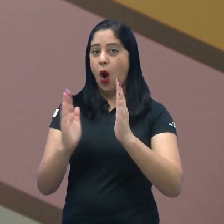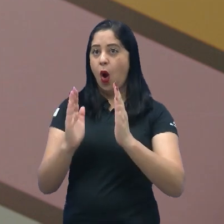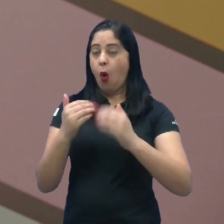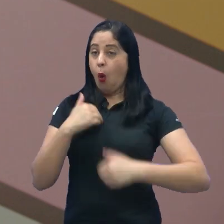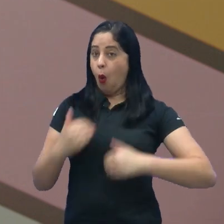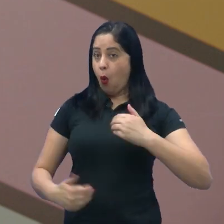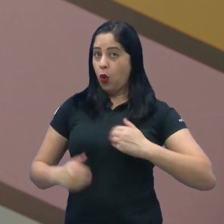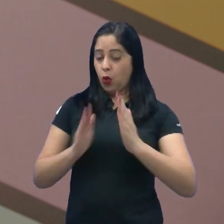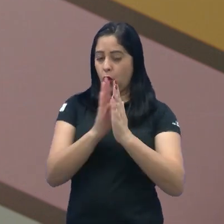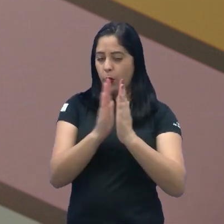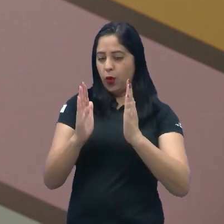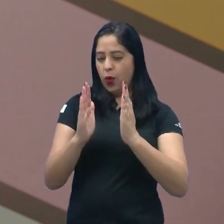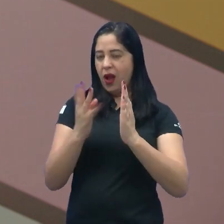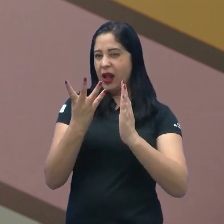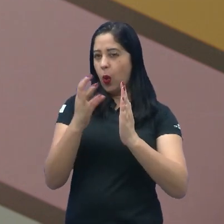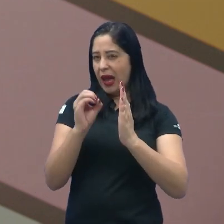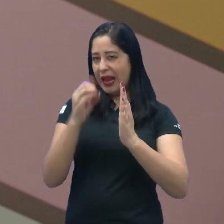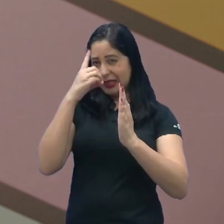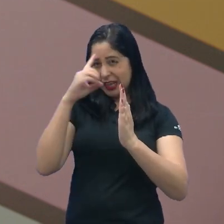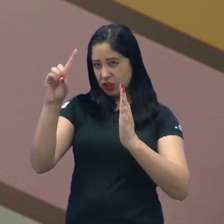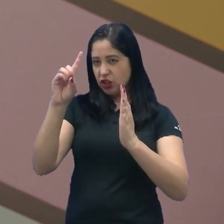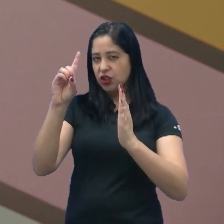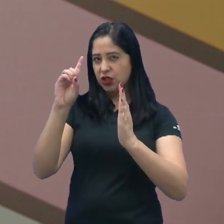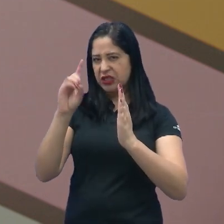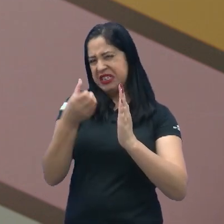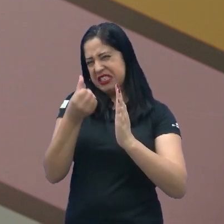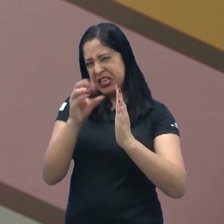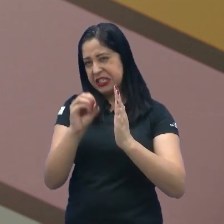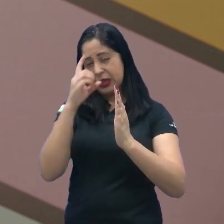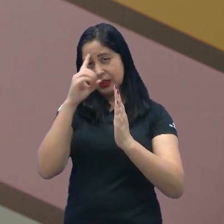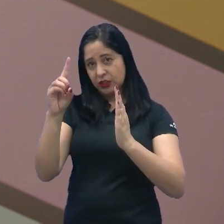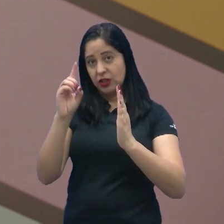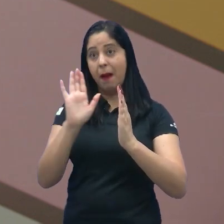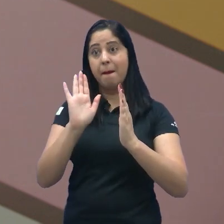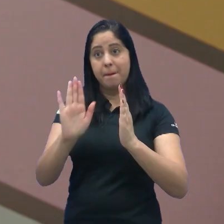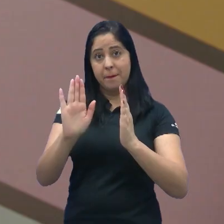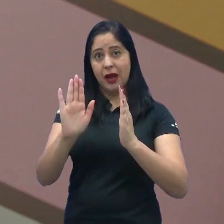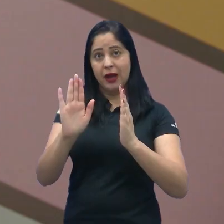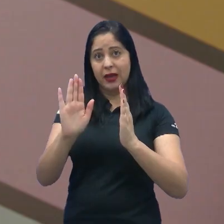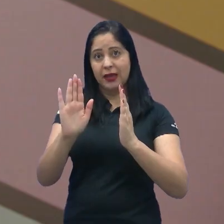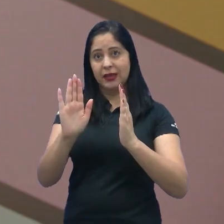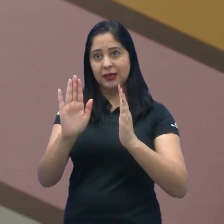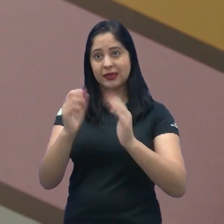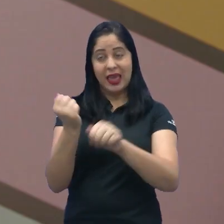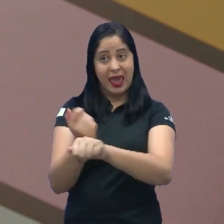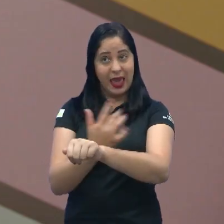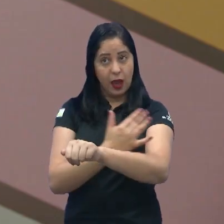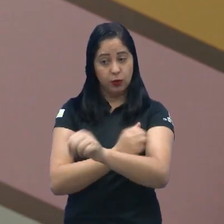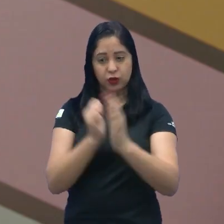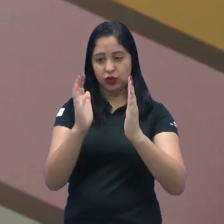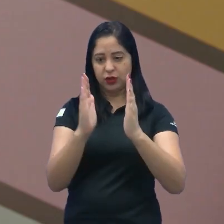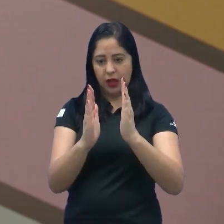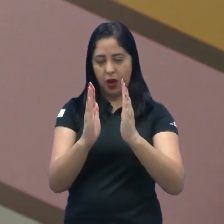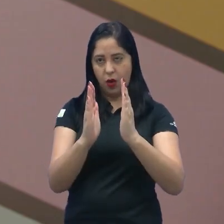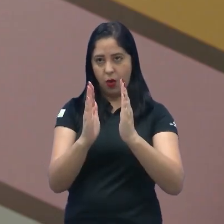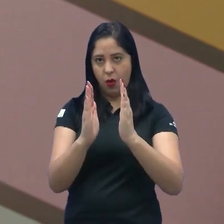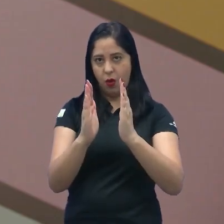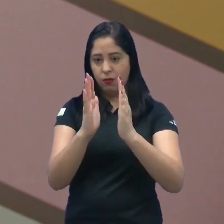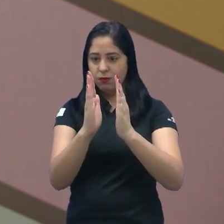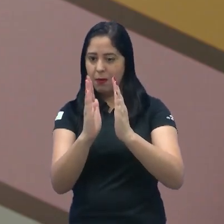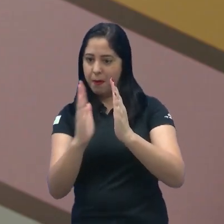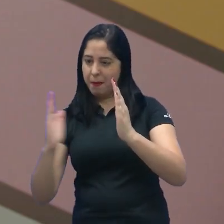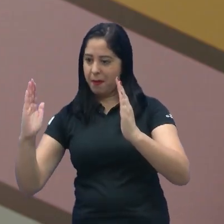fisiológico, ele dura mais ou menos 40, 60 dias. Porém, o puerpério emocional, né, que é o nosso olhar, né, da